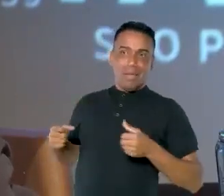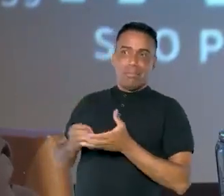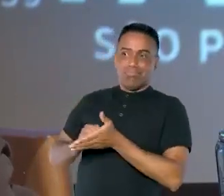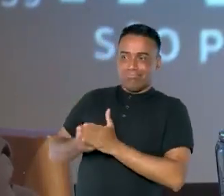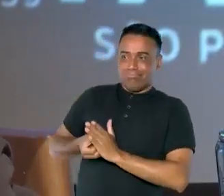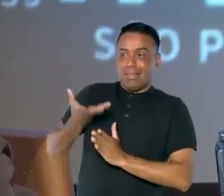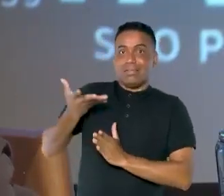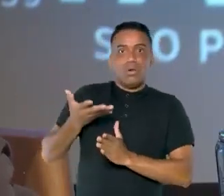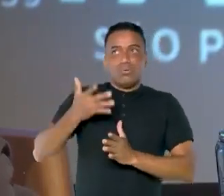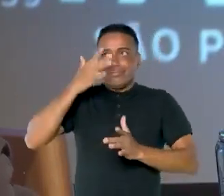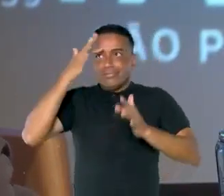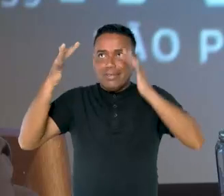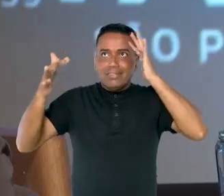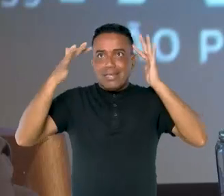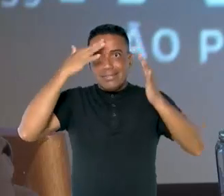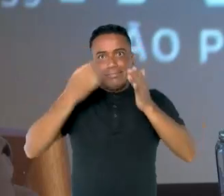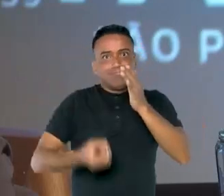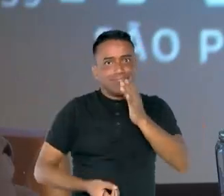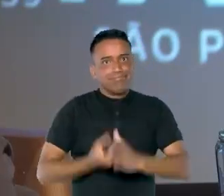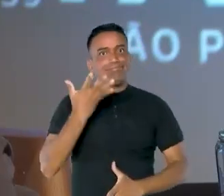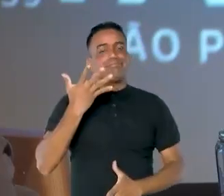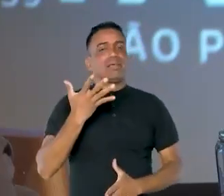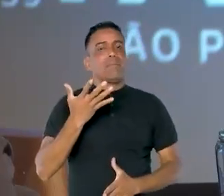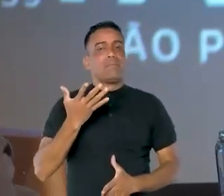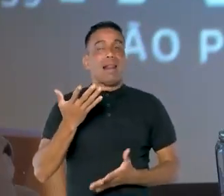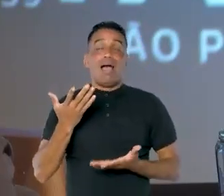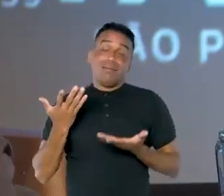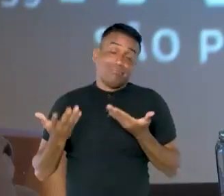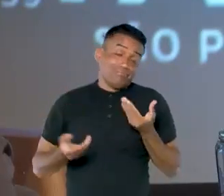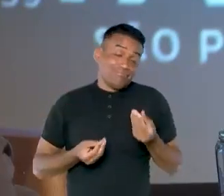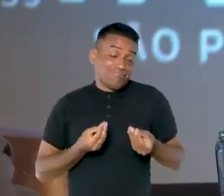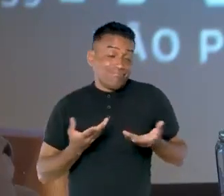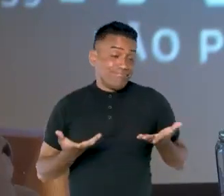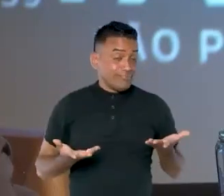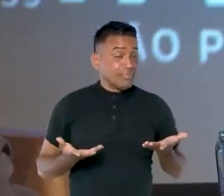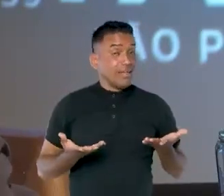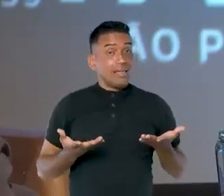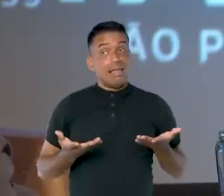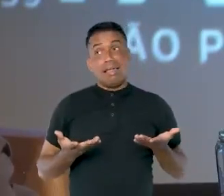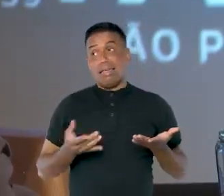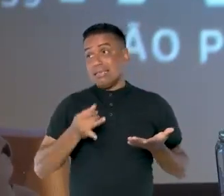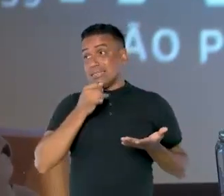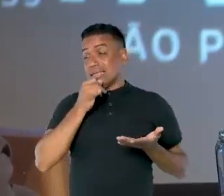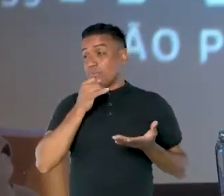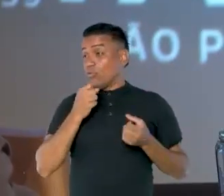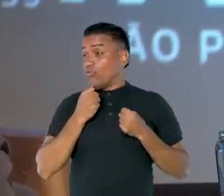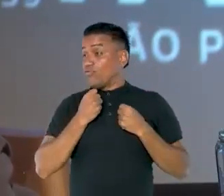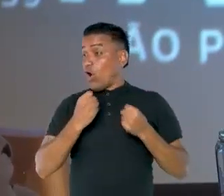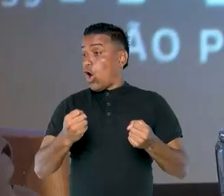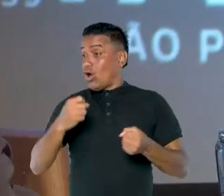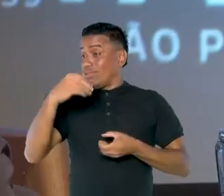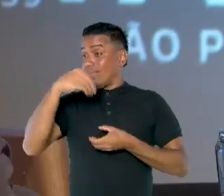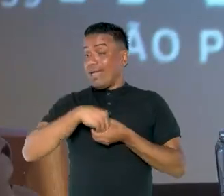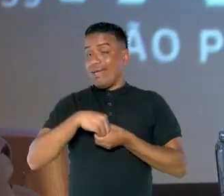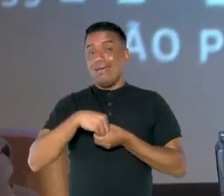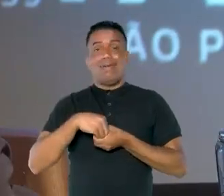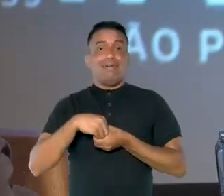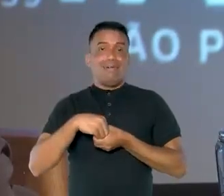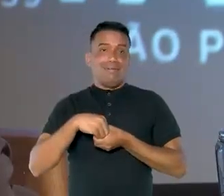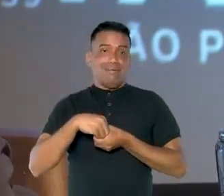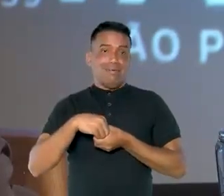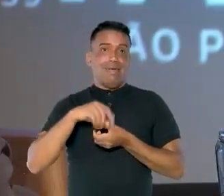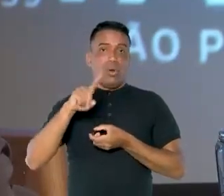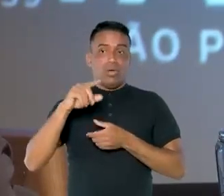essas fantasias para atender a um impulso muito forte dentro deles, que é o impulso